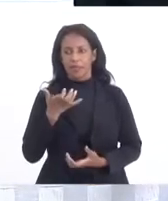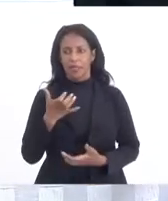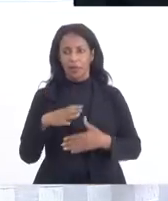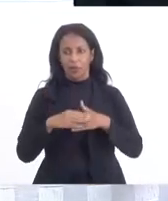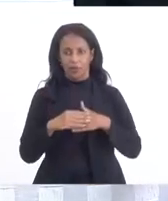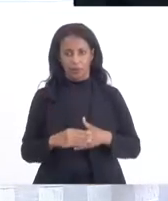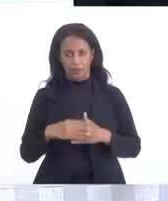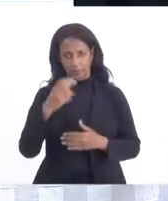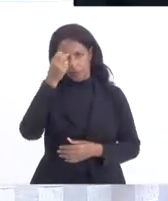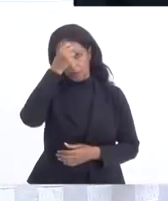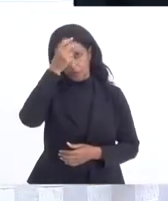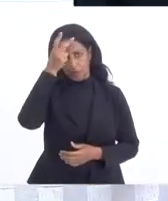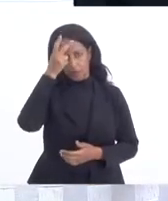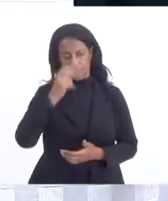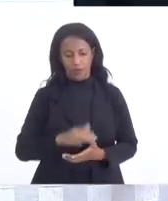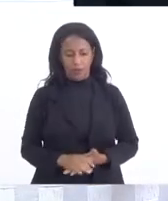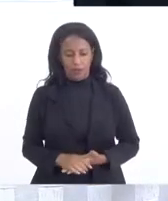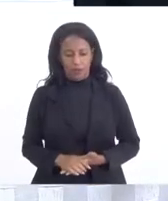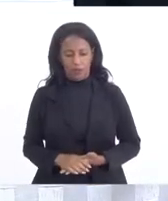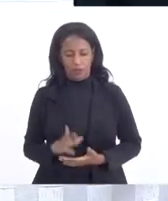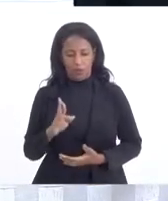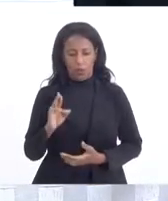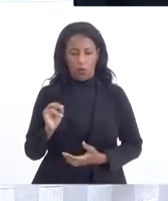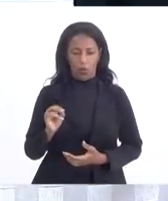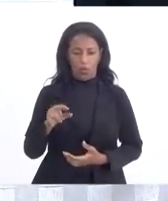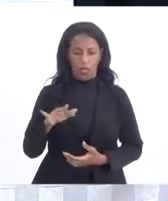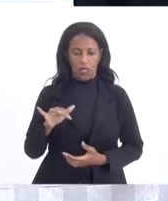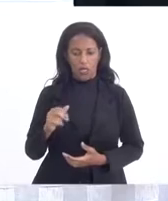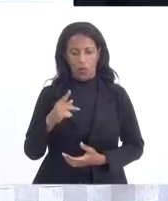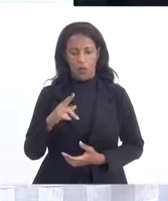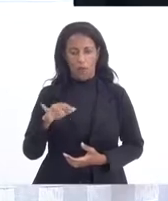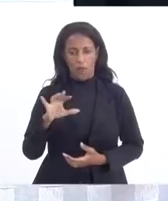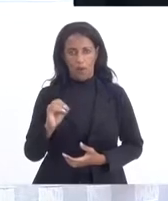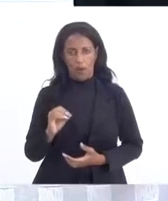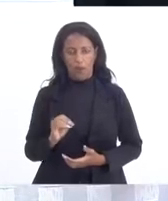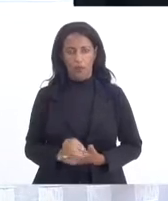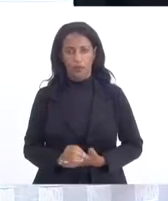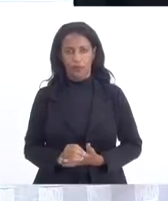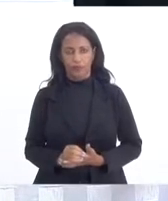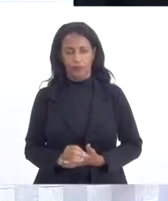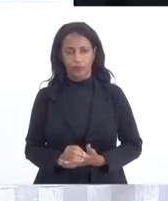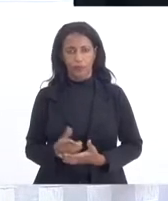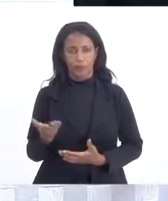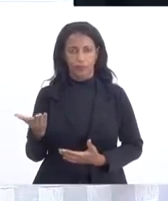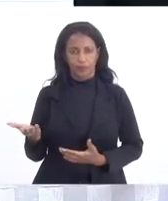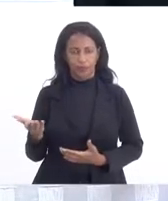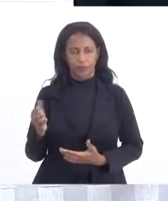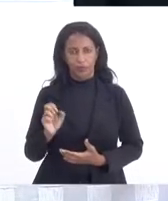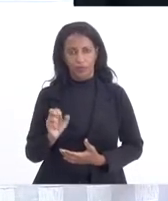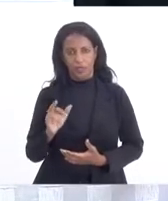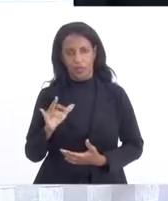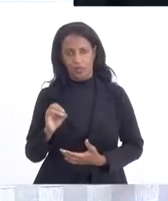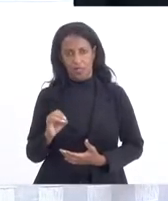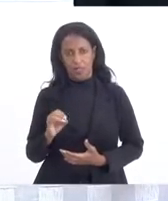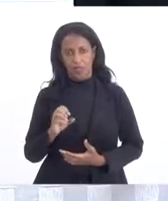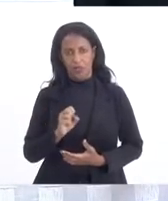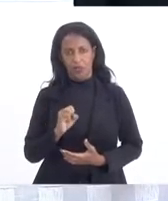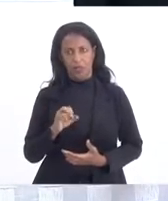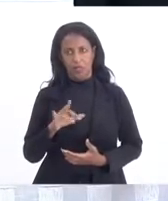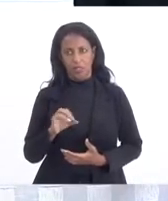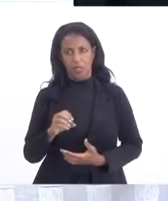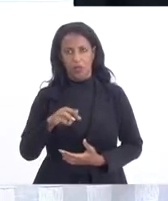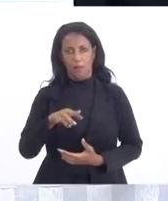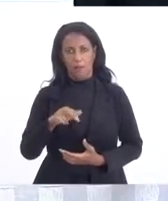os prefeitos, né? O Roninho, o Paulo Sérgio, que é o nosso Serginho, o Cirilo, o Marquinho da